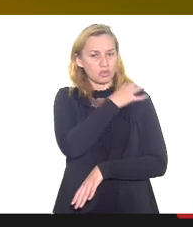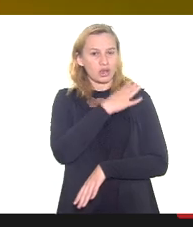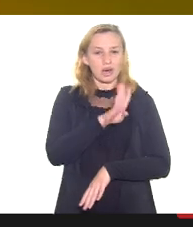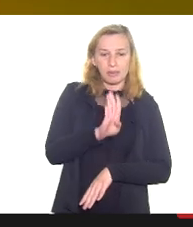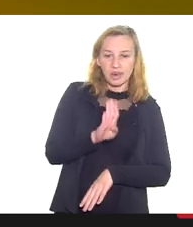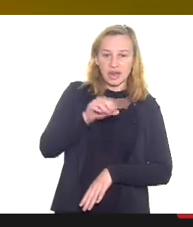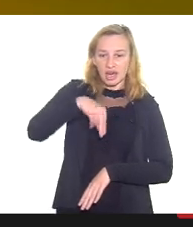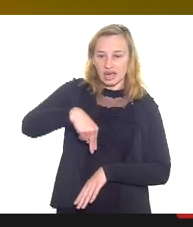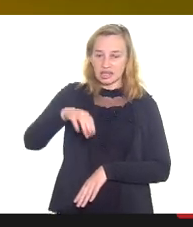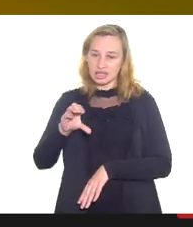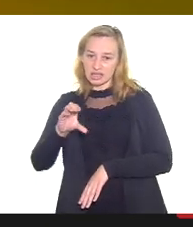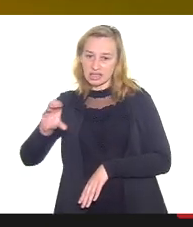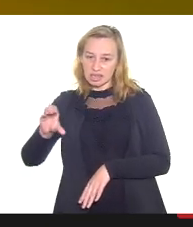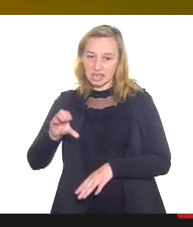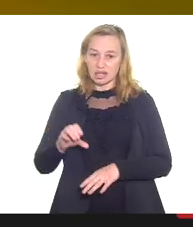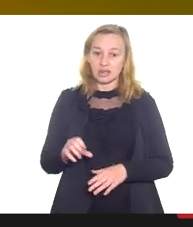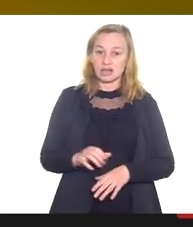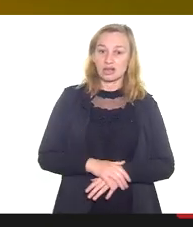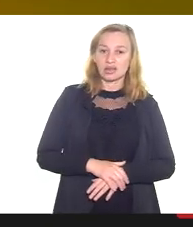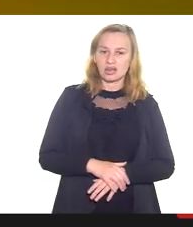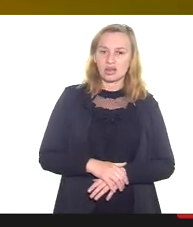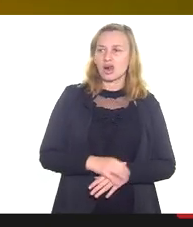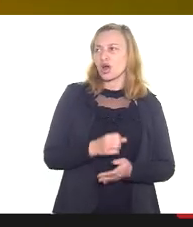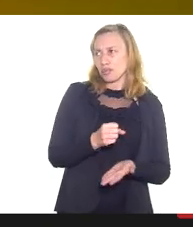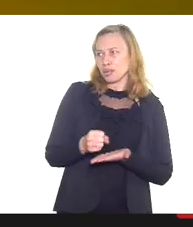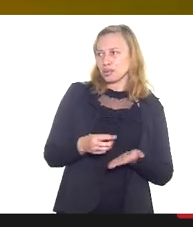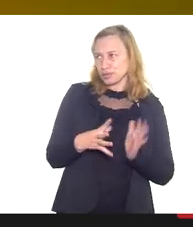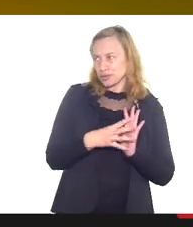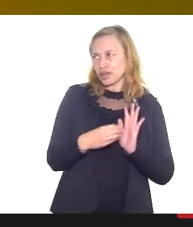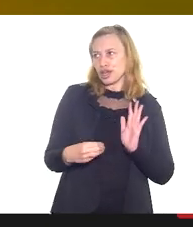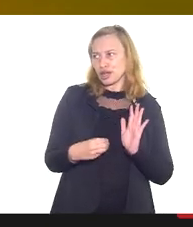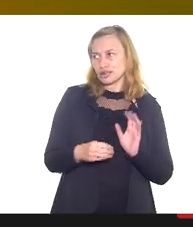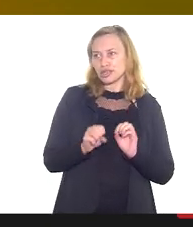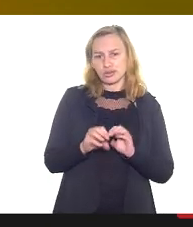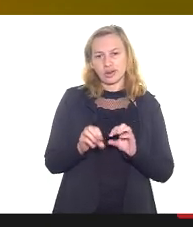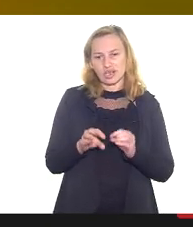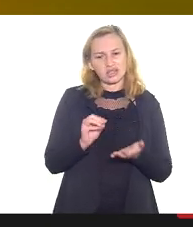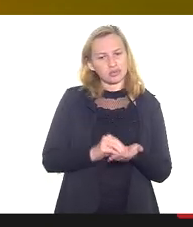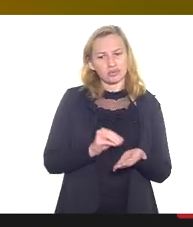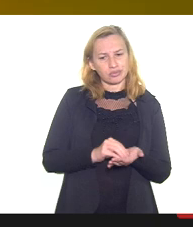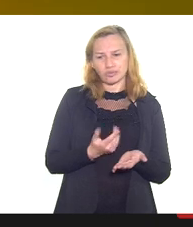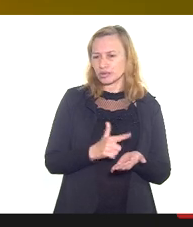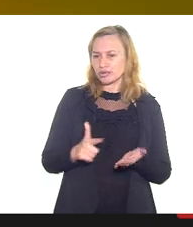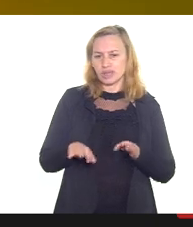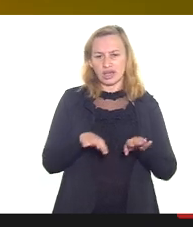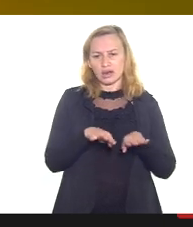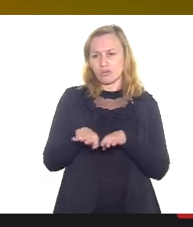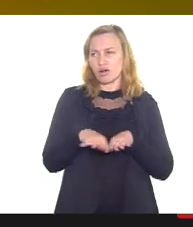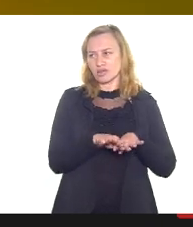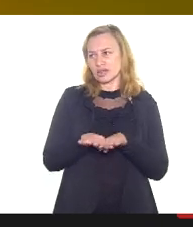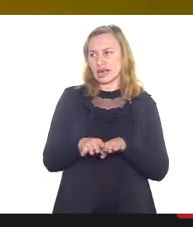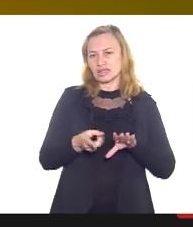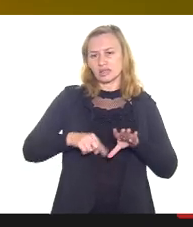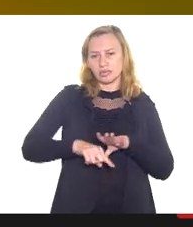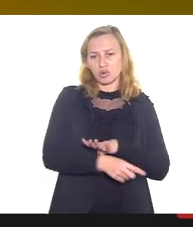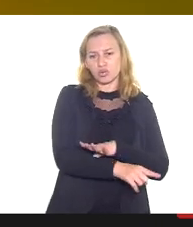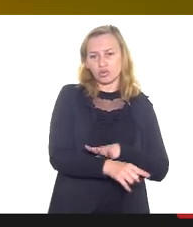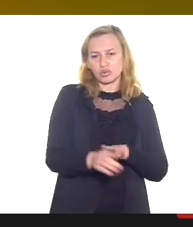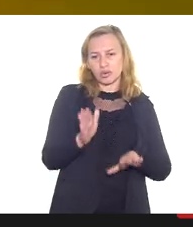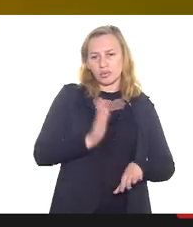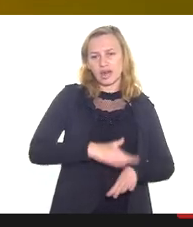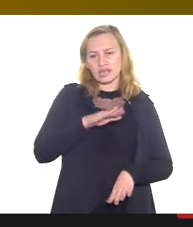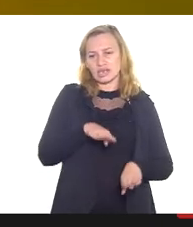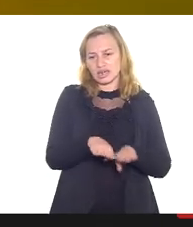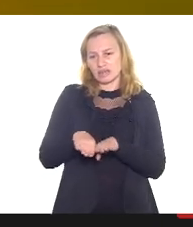BNCC, tome por base modelos educacionais extremamente desiguais e que aprofundam as desigualdades e que já